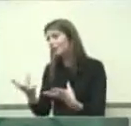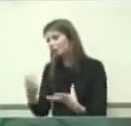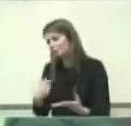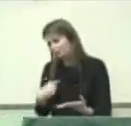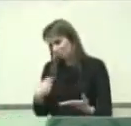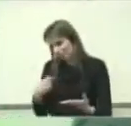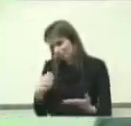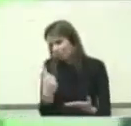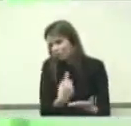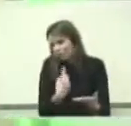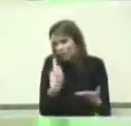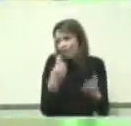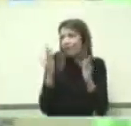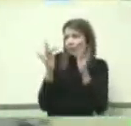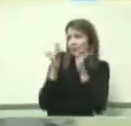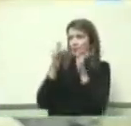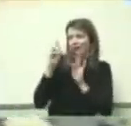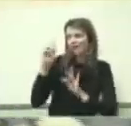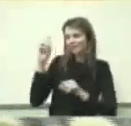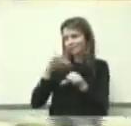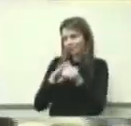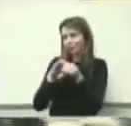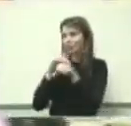só com meu pai